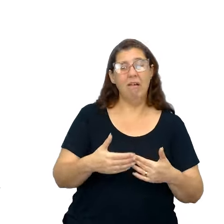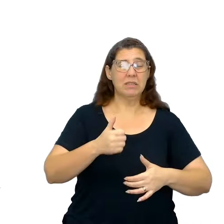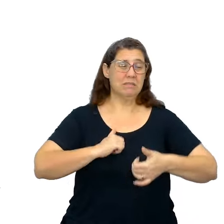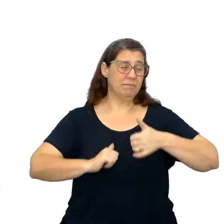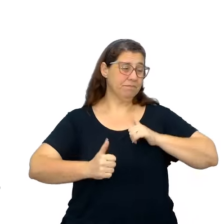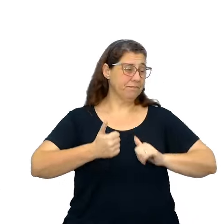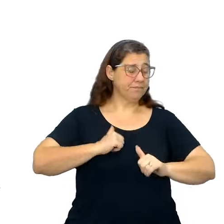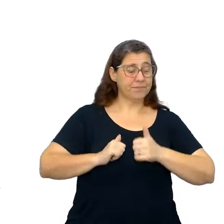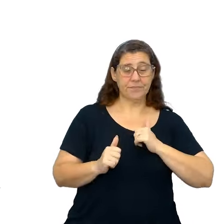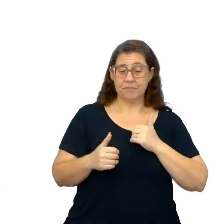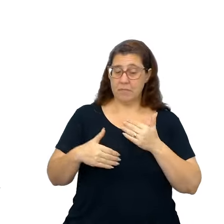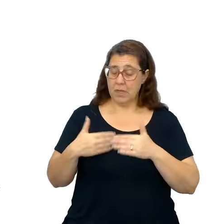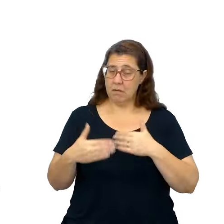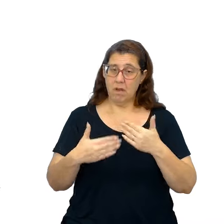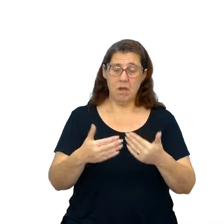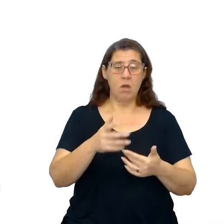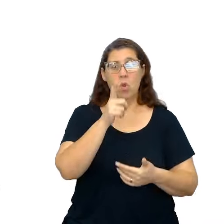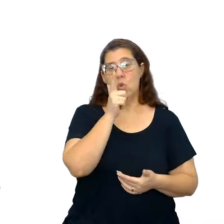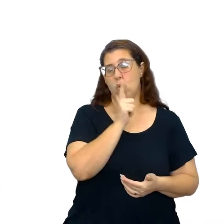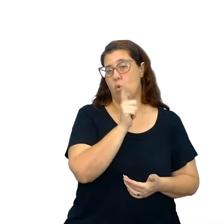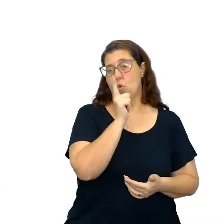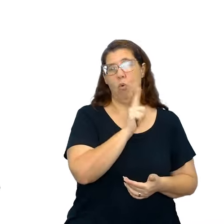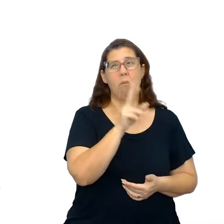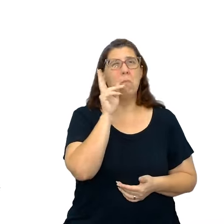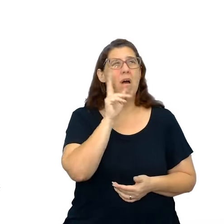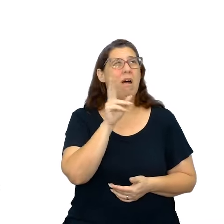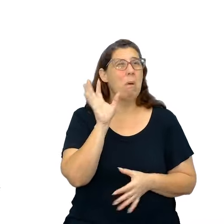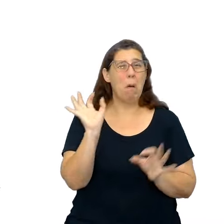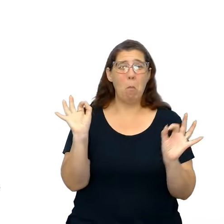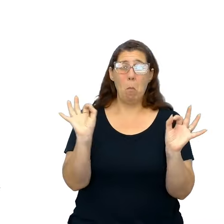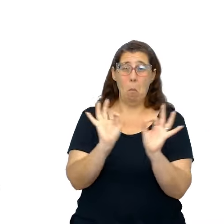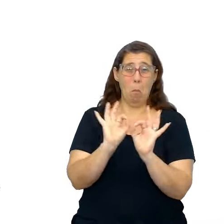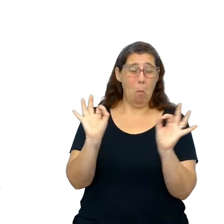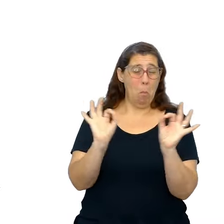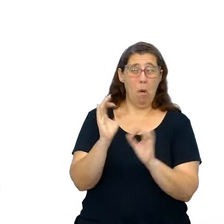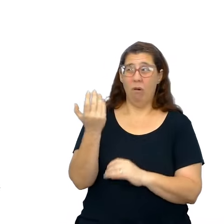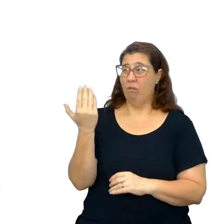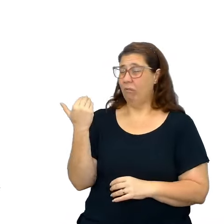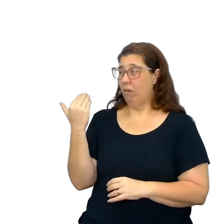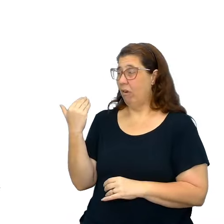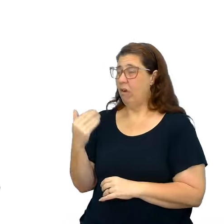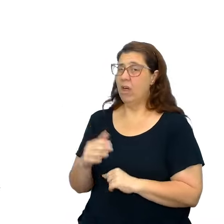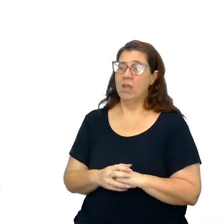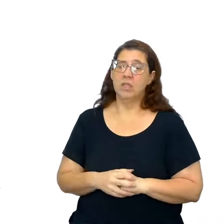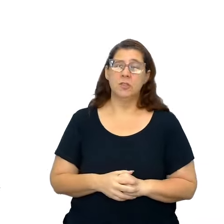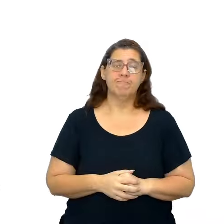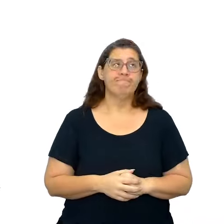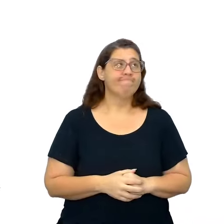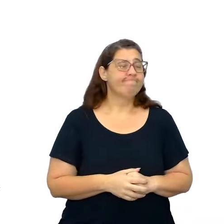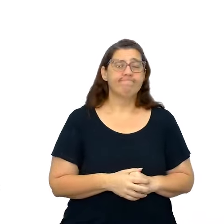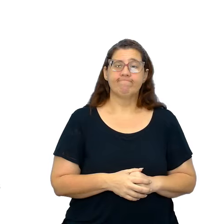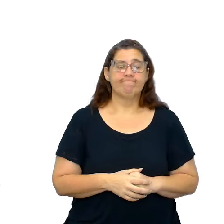ele não consegue se recordar de atividades anteriores, né? Que ele não